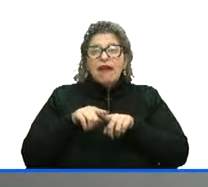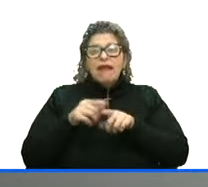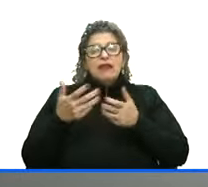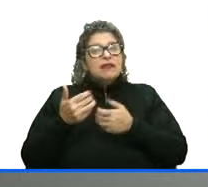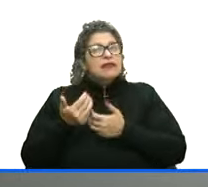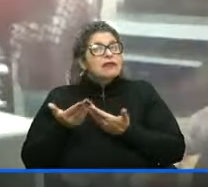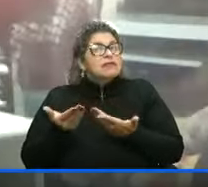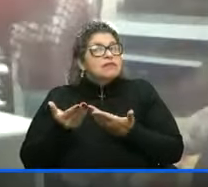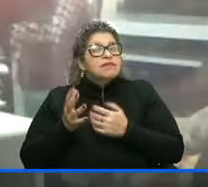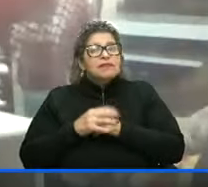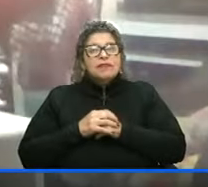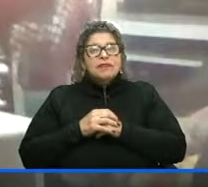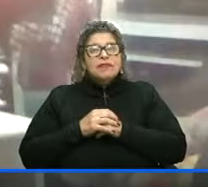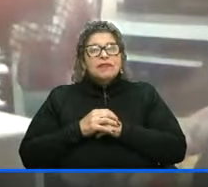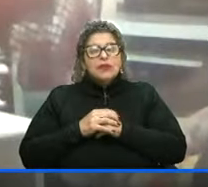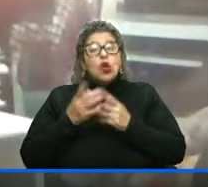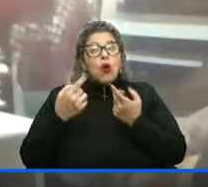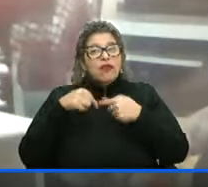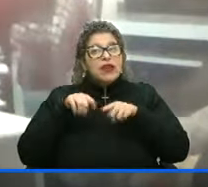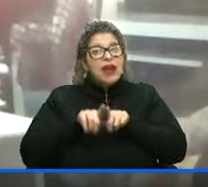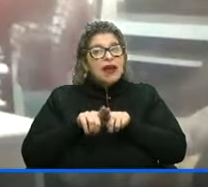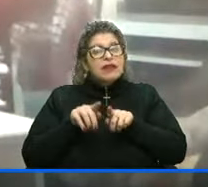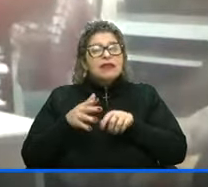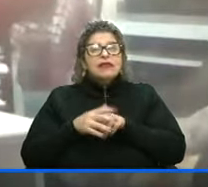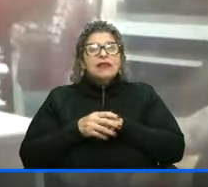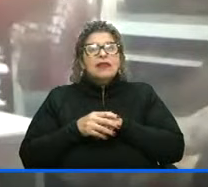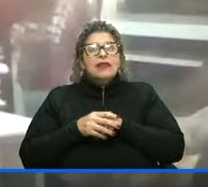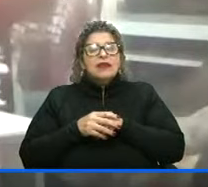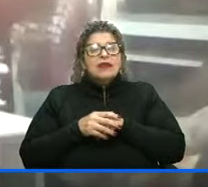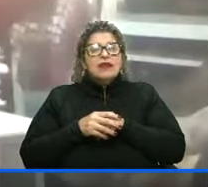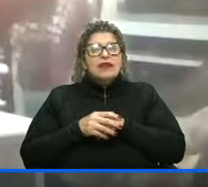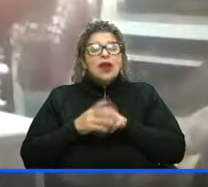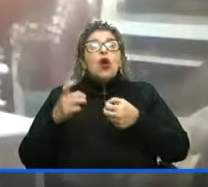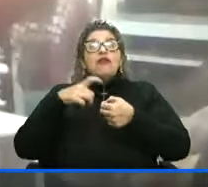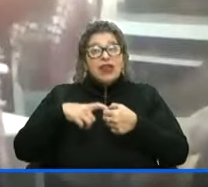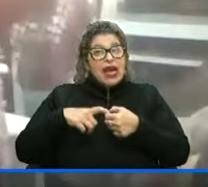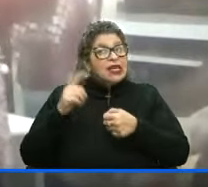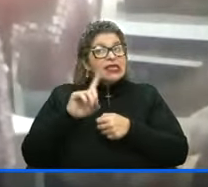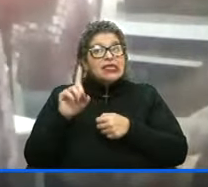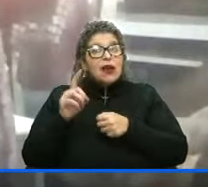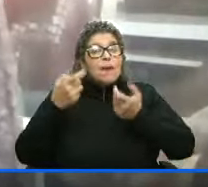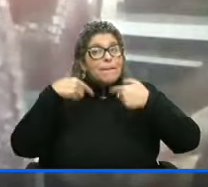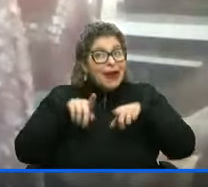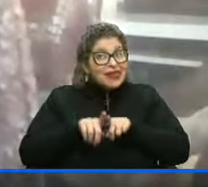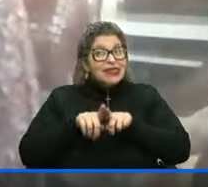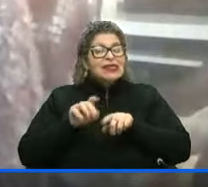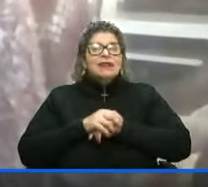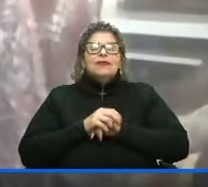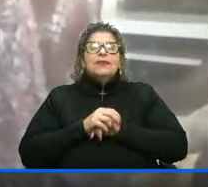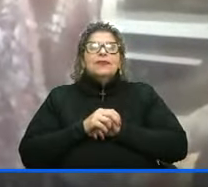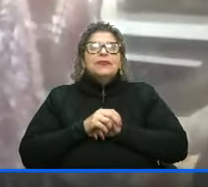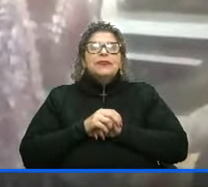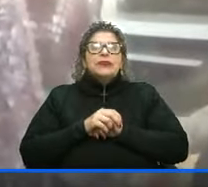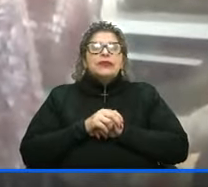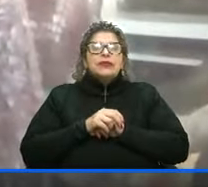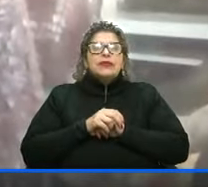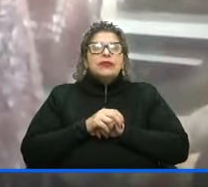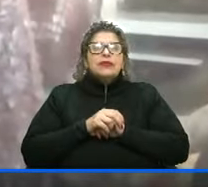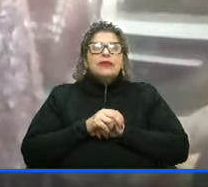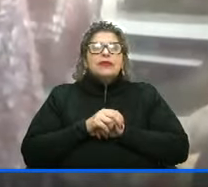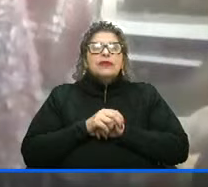entendi. A gente chama de conveniadas ainda e não parcerizadas. Mas, enfim, gente, eu queria deixar aberto